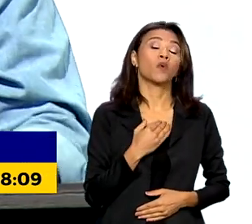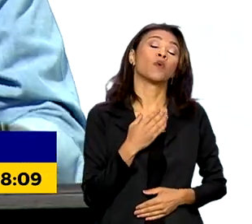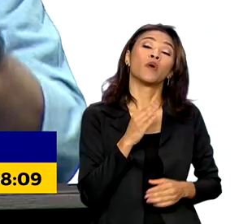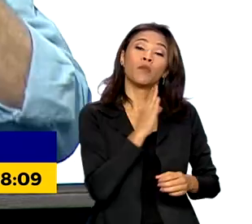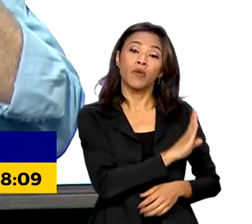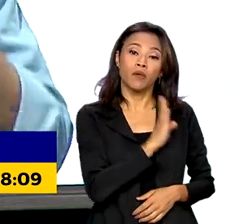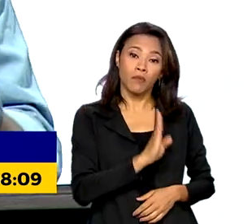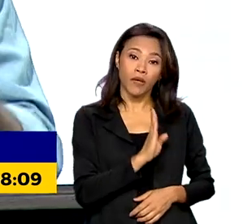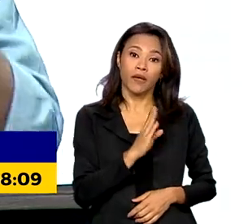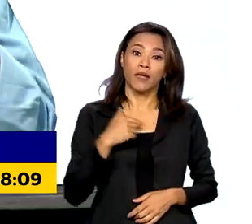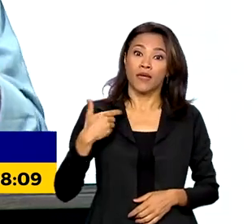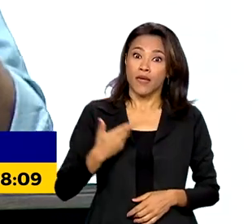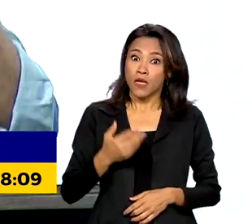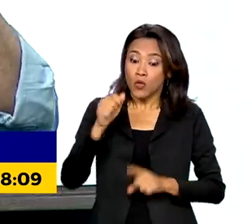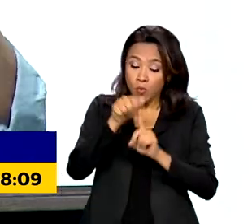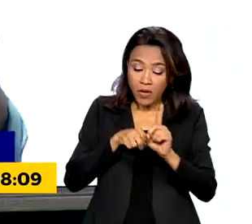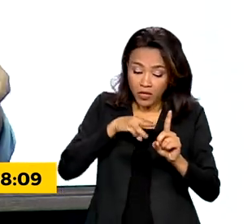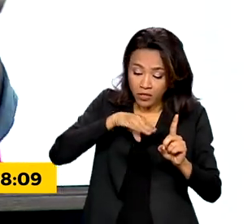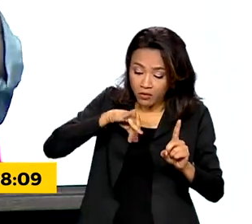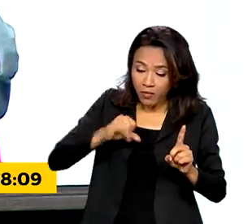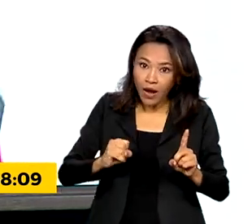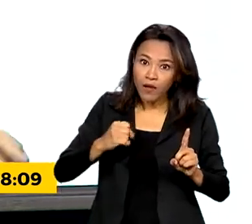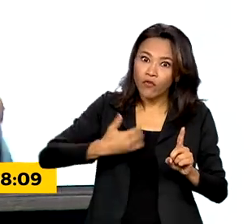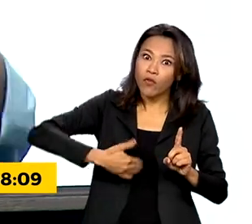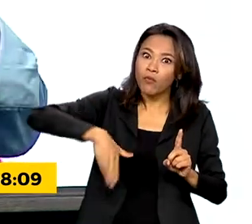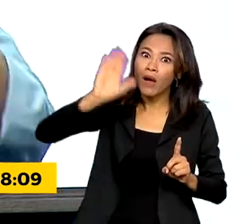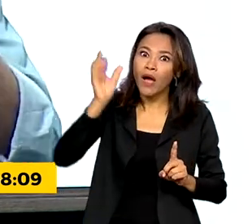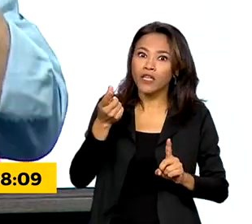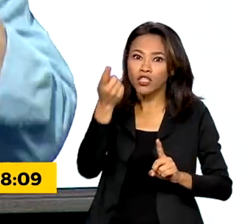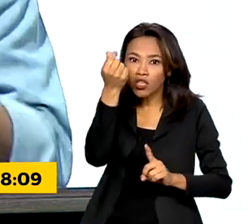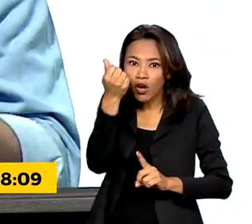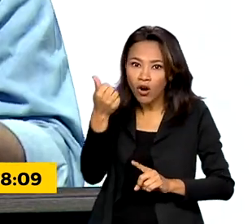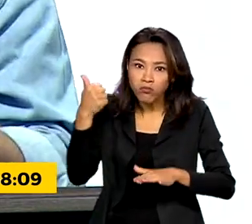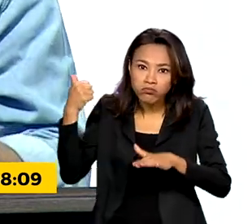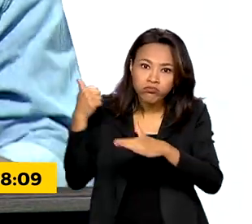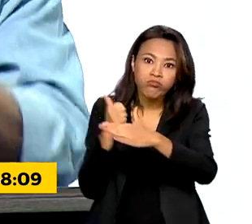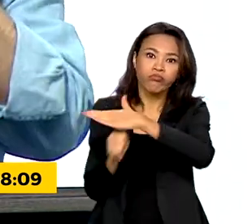2023 foi o maio de maior investimento da história do Banco do Brasil na agropecuária.